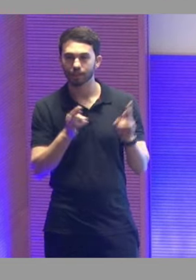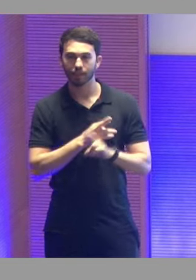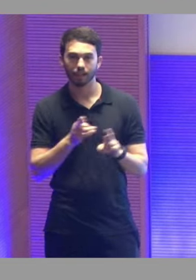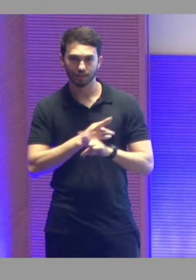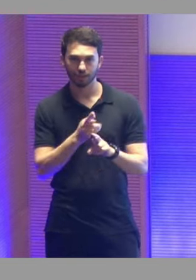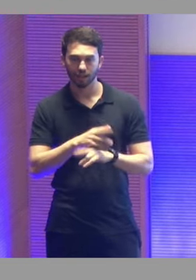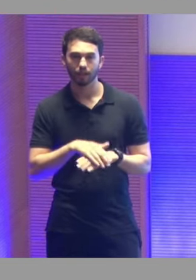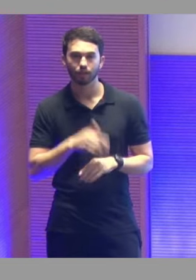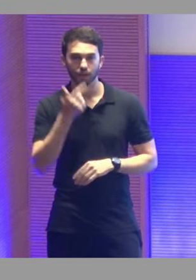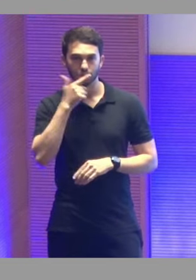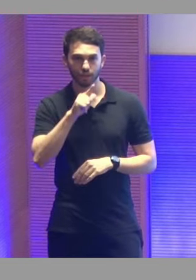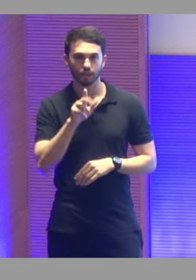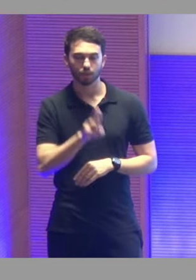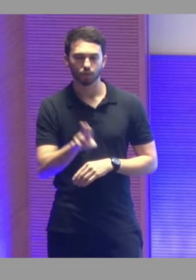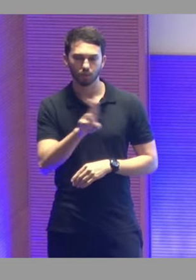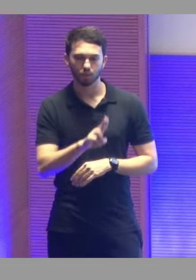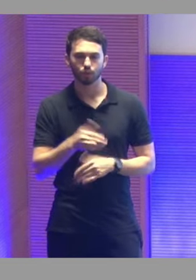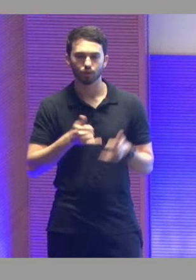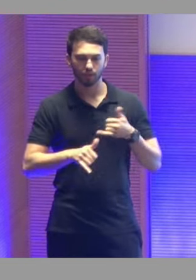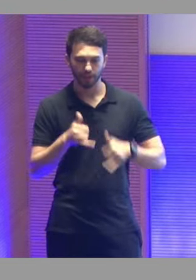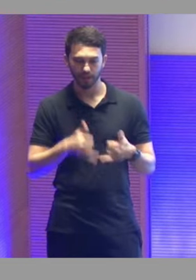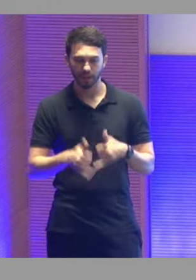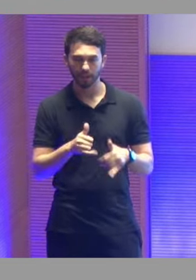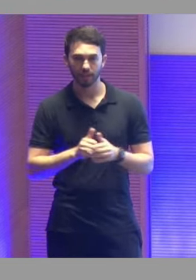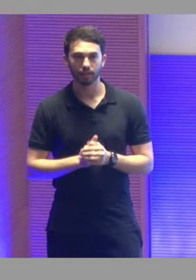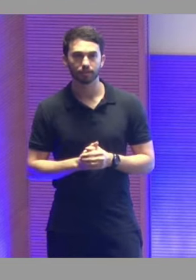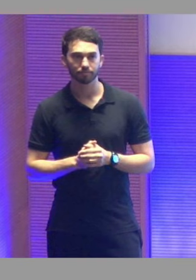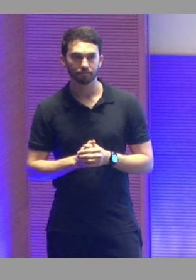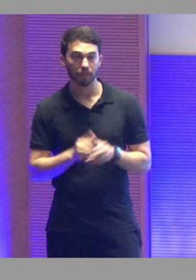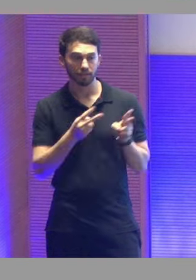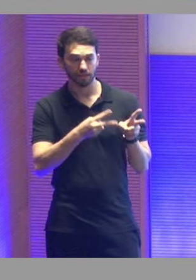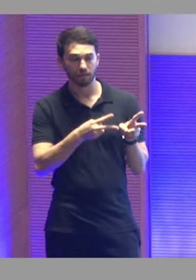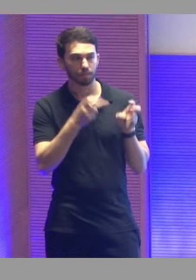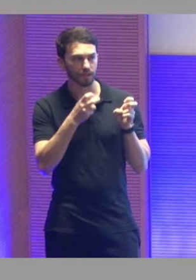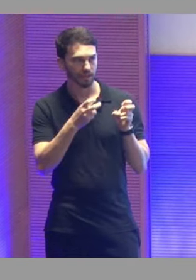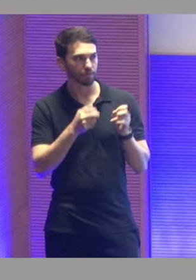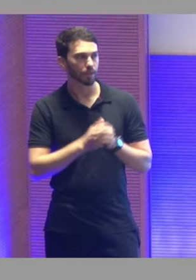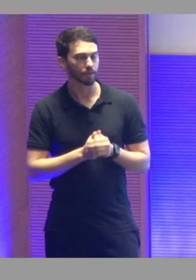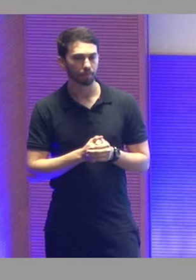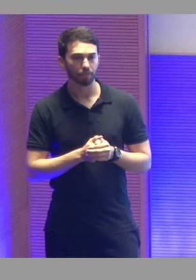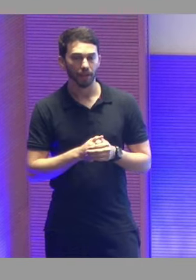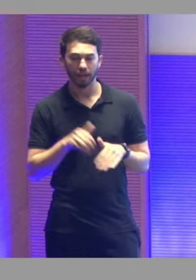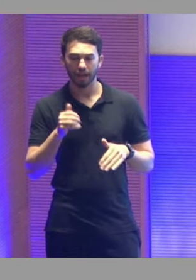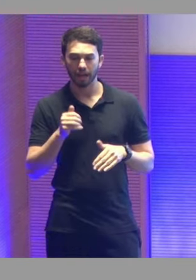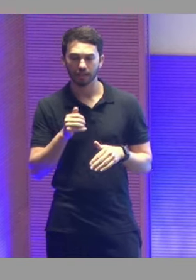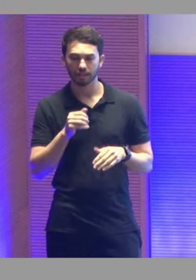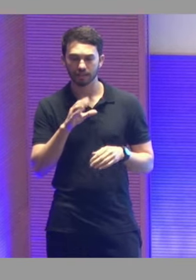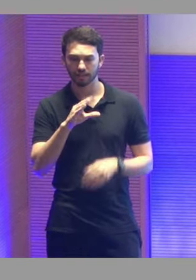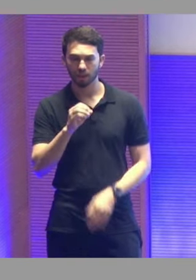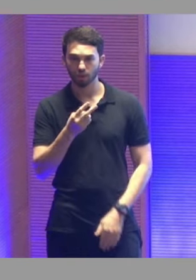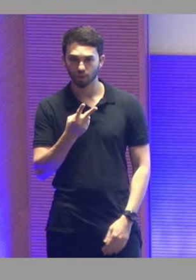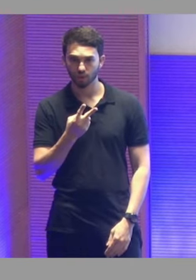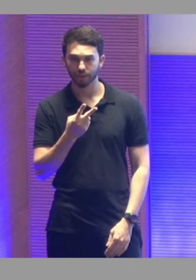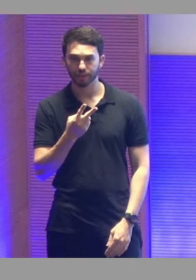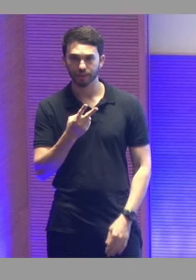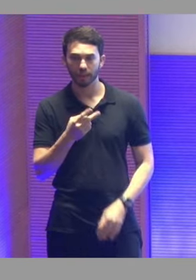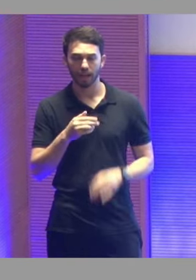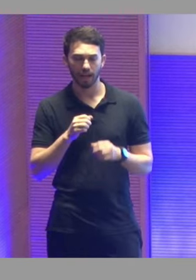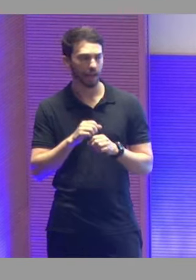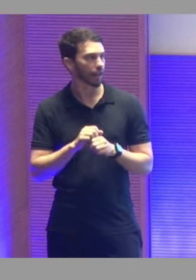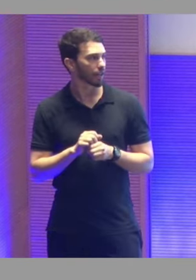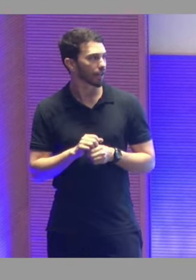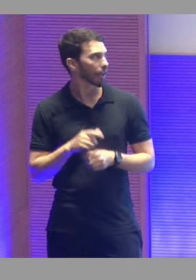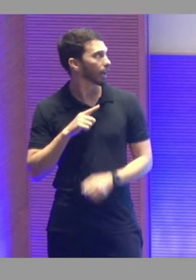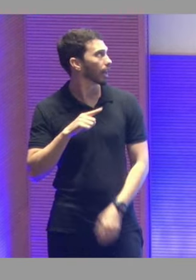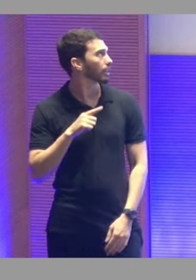à aquisição de energia elétrica ao longo do tempo como vocês podem notar a as emissões ela tem um perfil eh mais